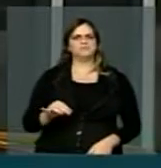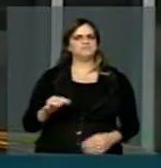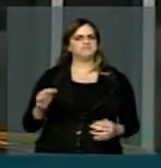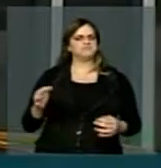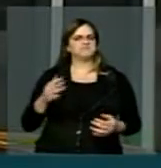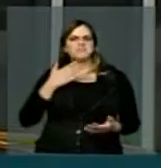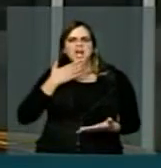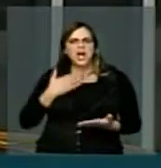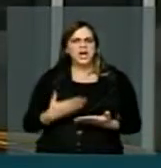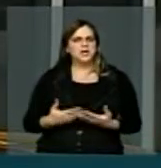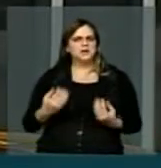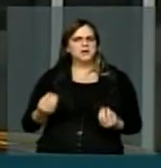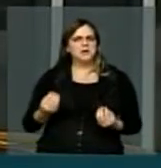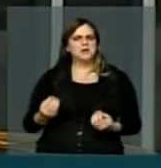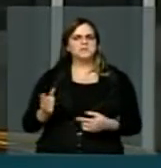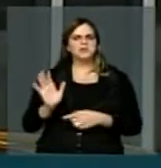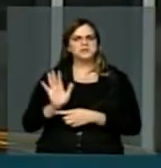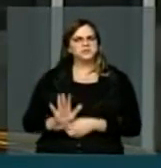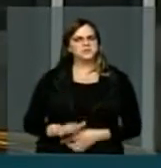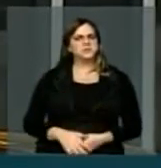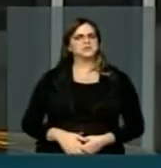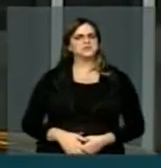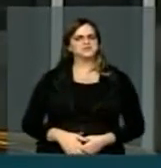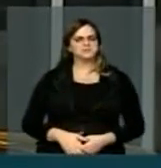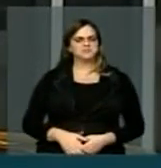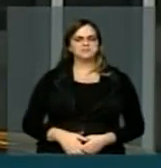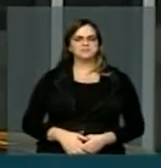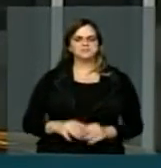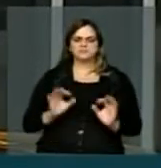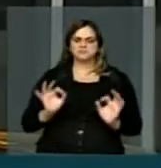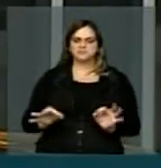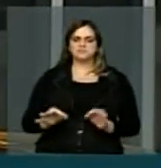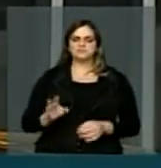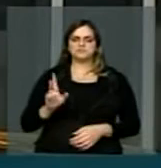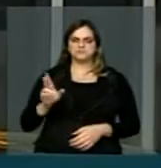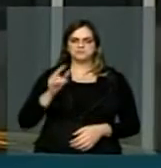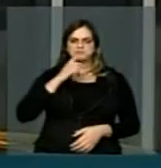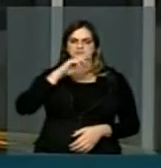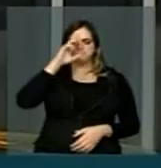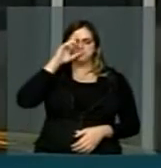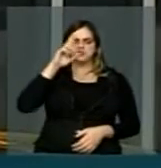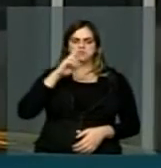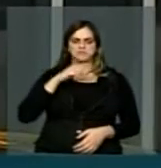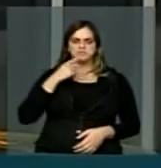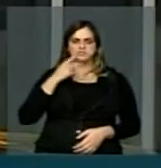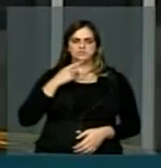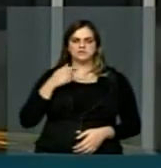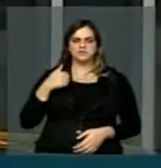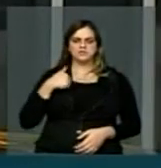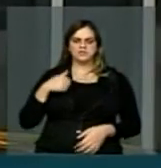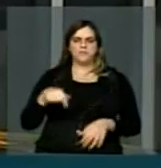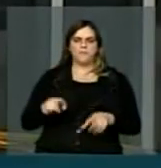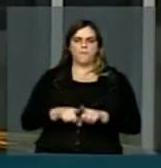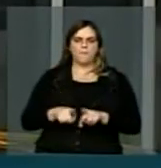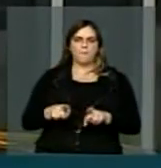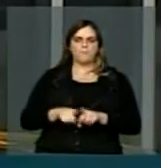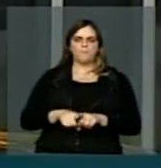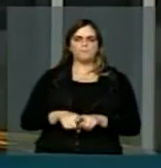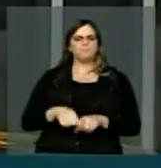impressionante, acalentadora para aqueles que, como Vossa Excelência e como este deputado,